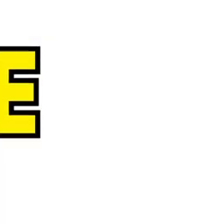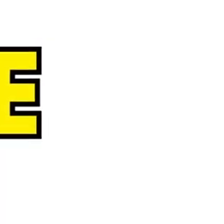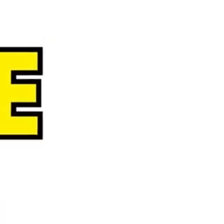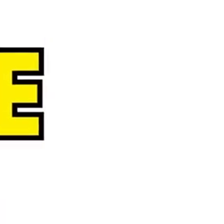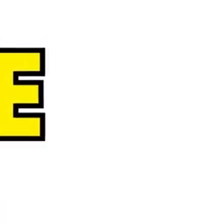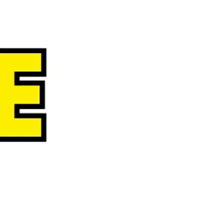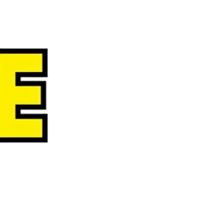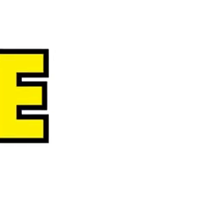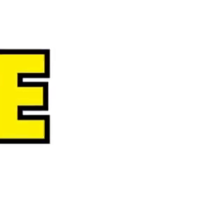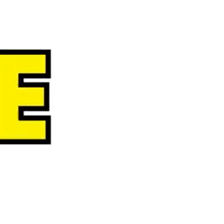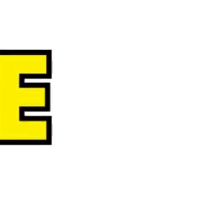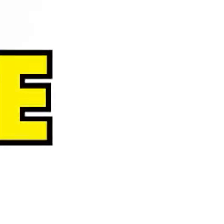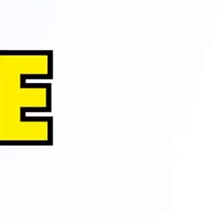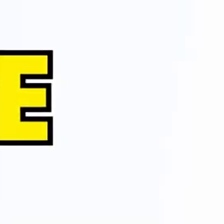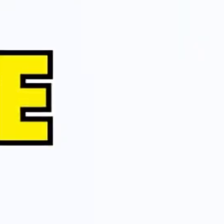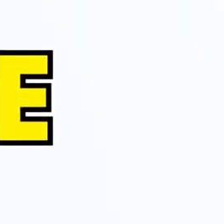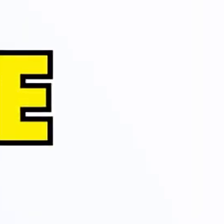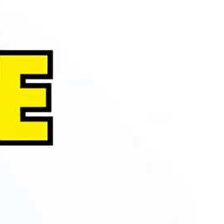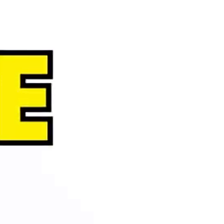Legenda Adriana